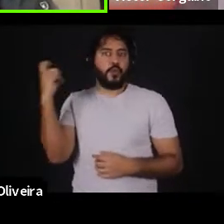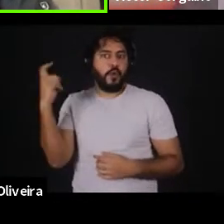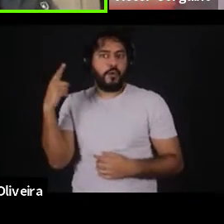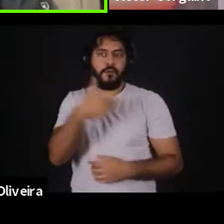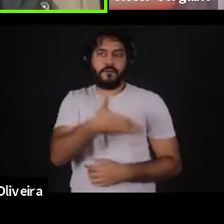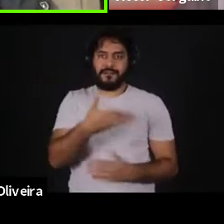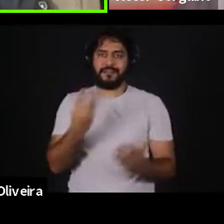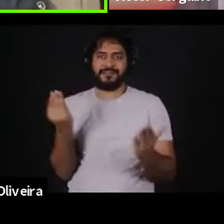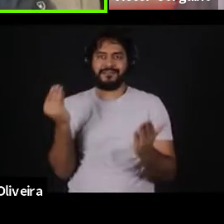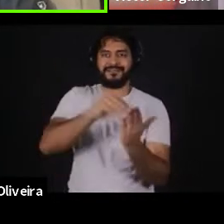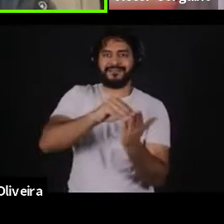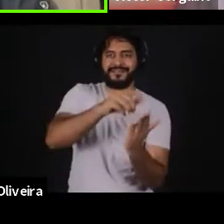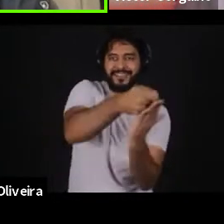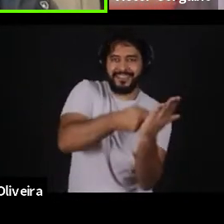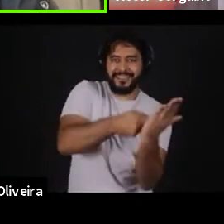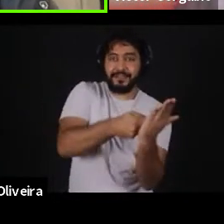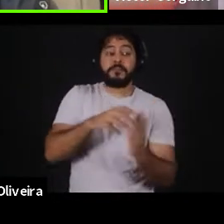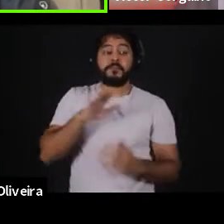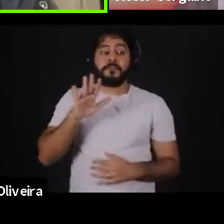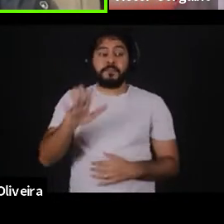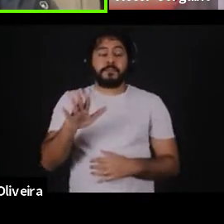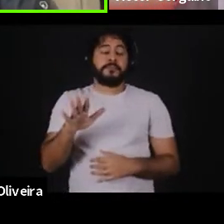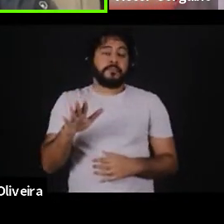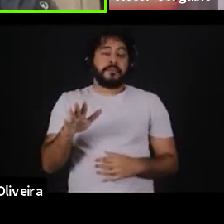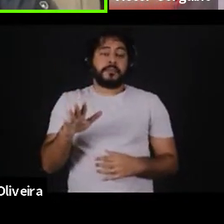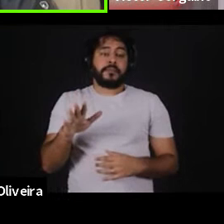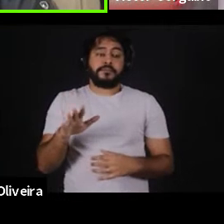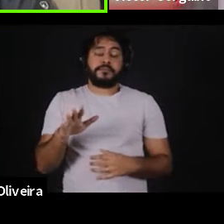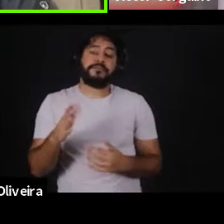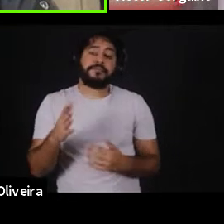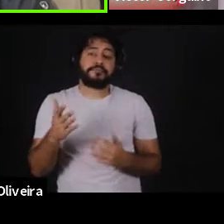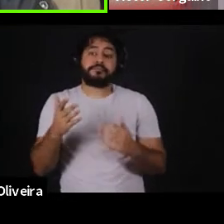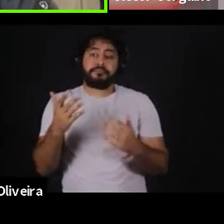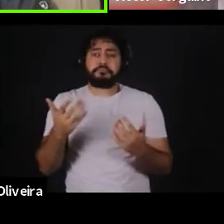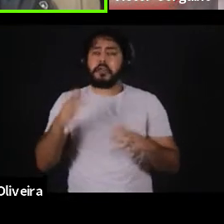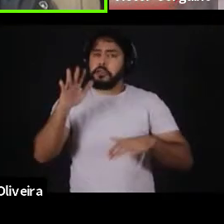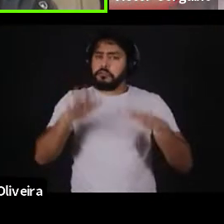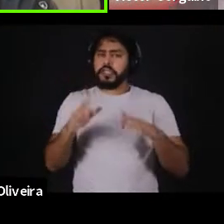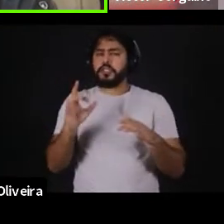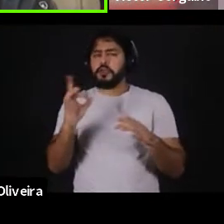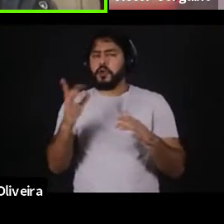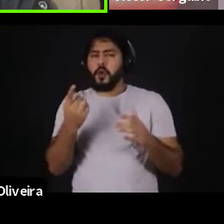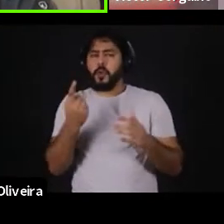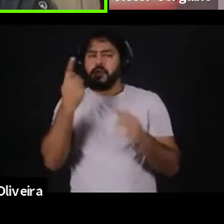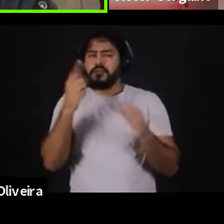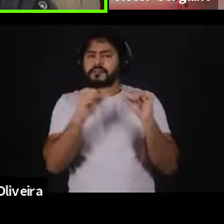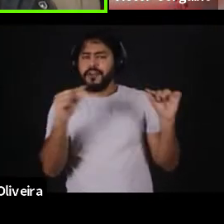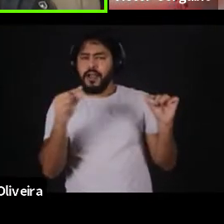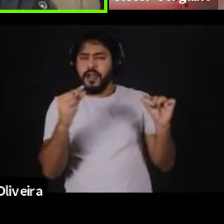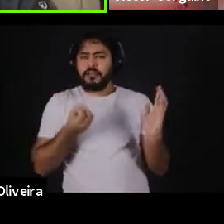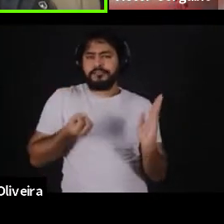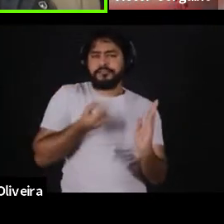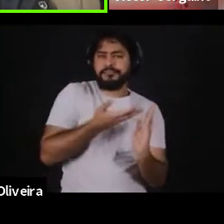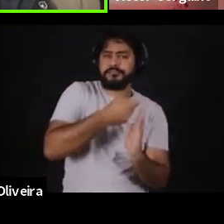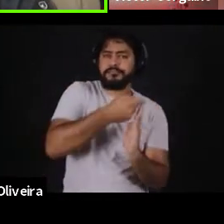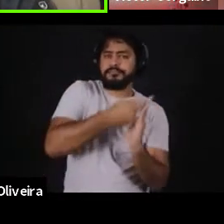E aí que começa, e alguém às vezes, e às vezes saem umas frases que eu não sei o que elas necessariamente